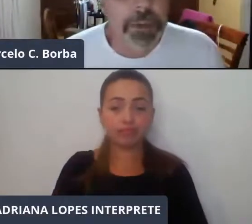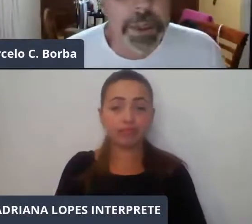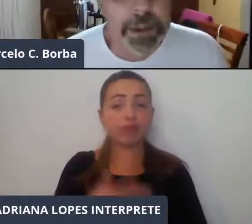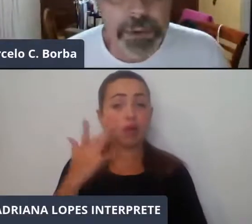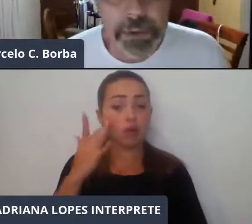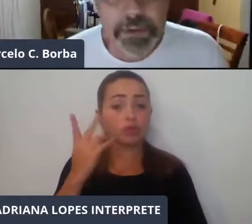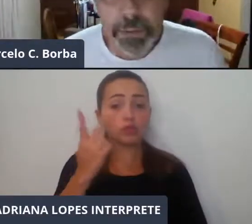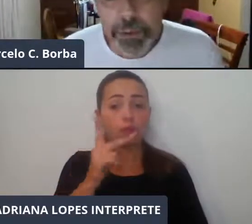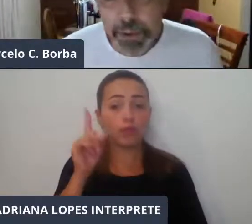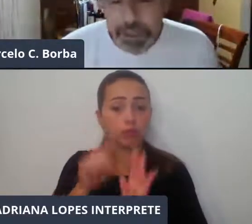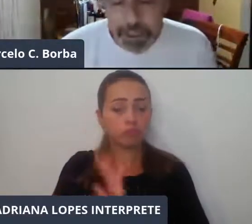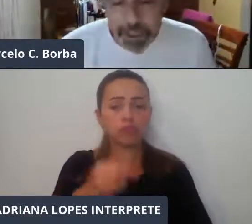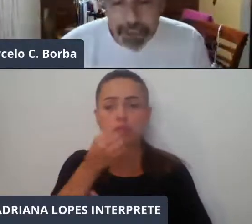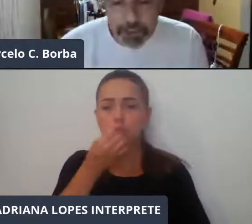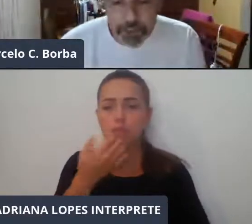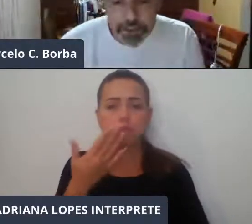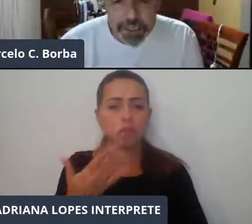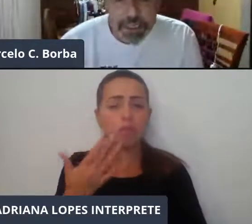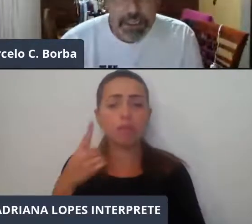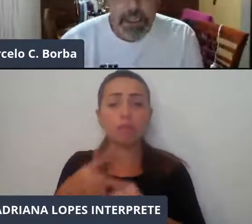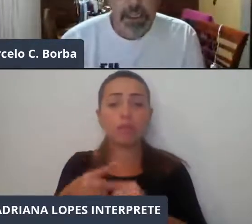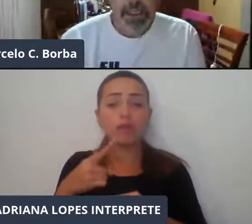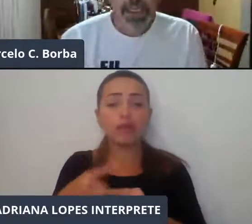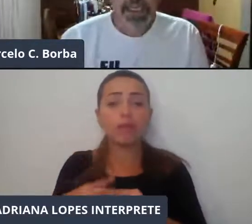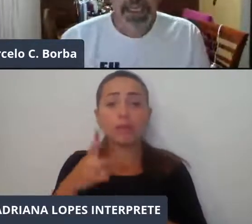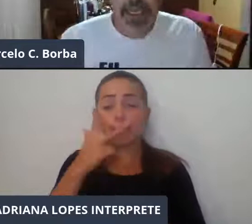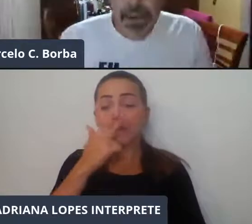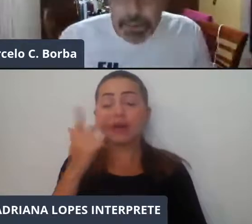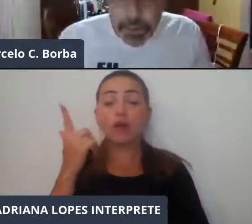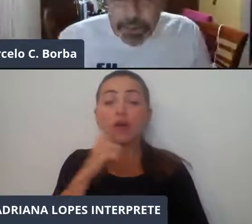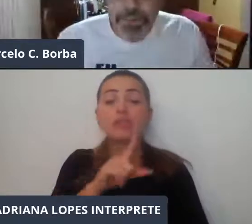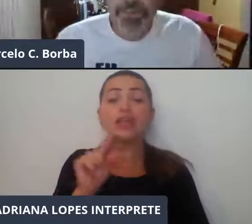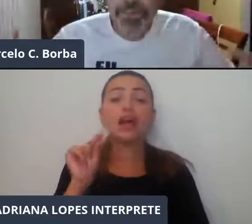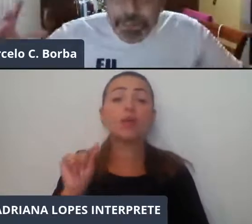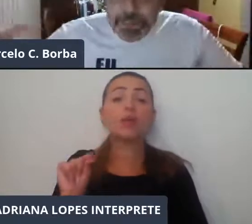é muito boa, inclusive porque ela consegue